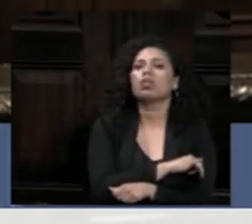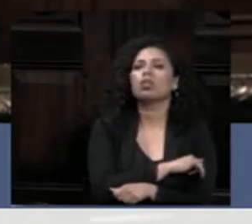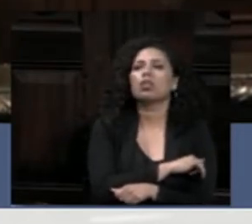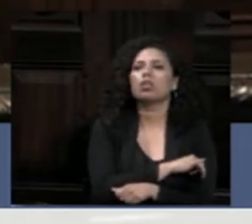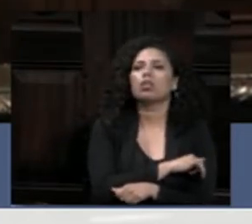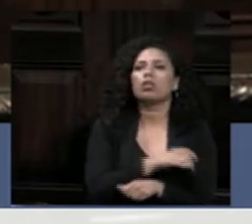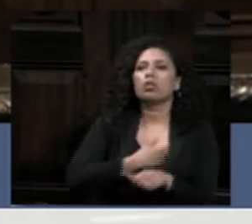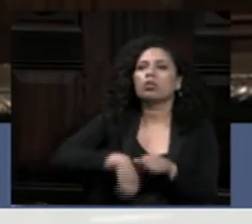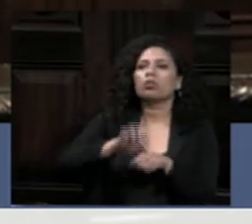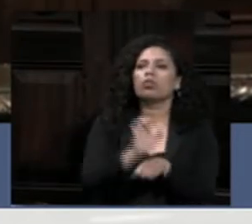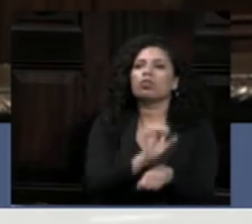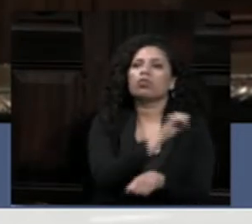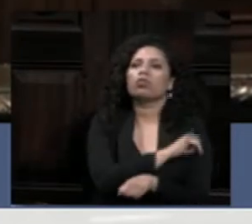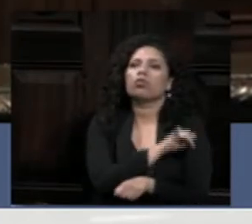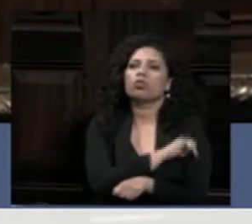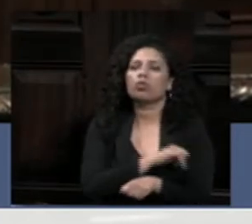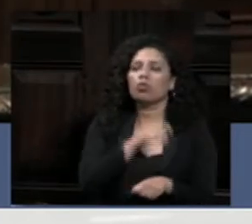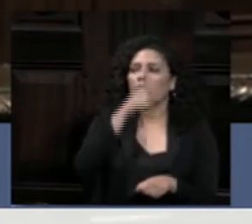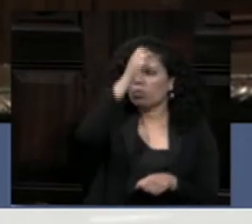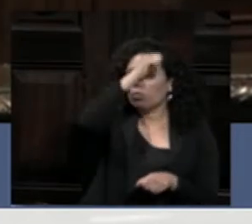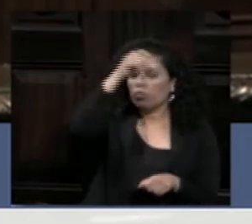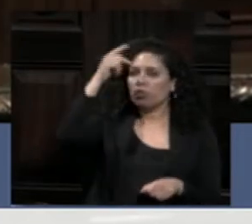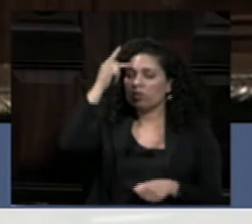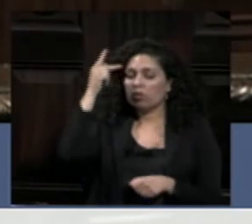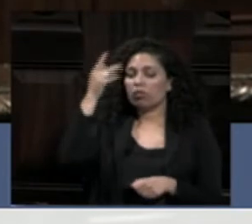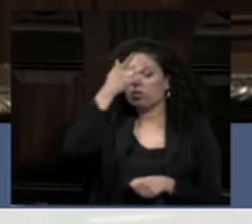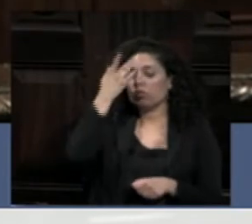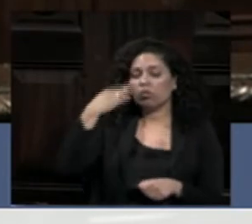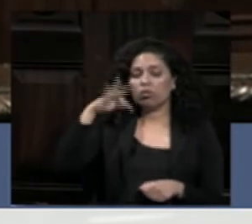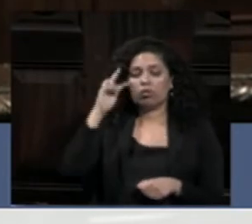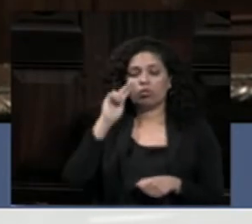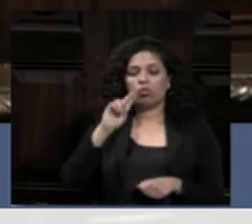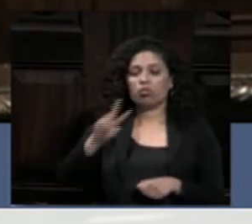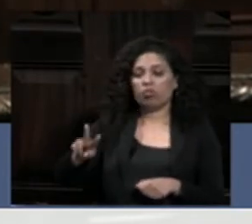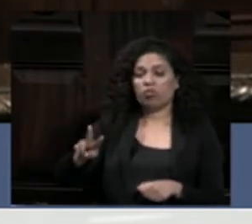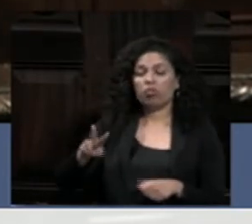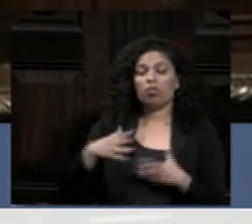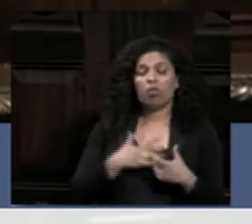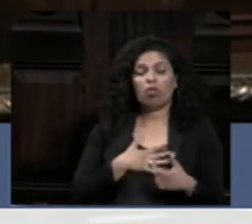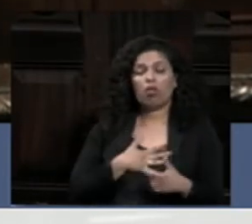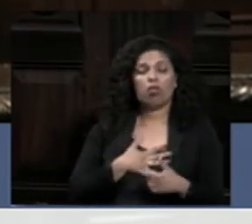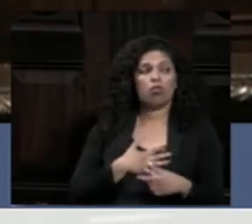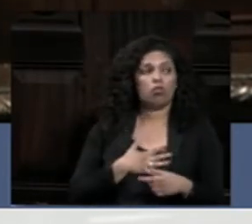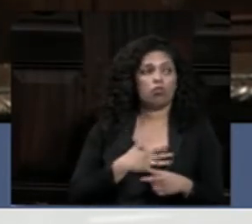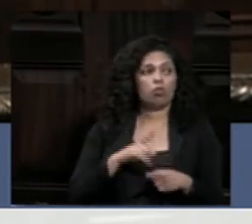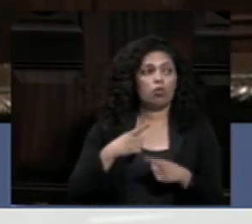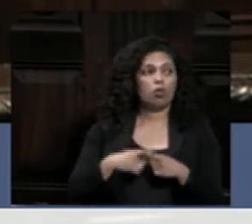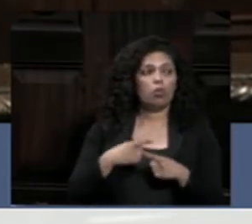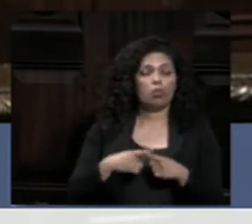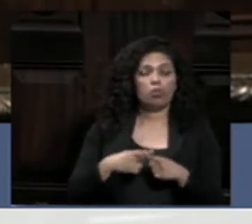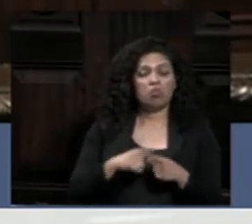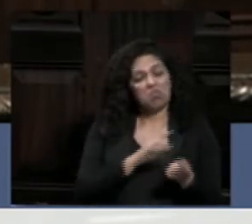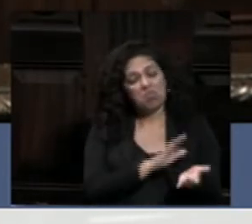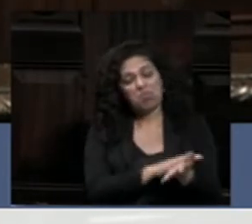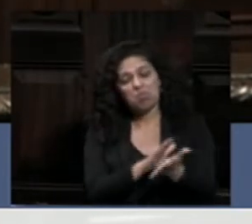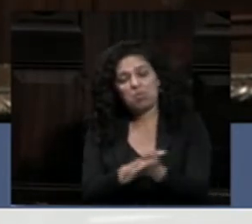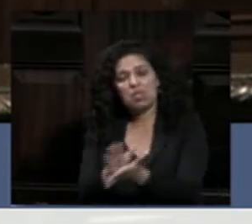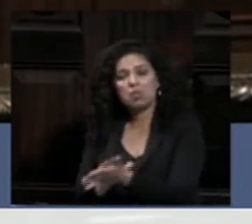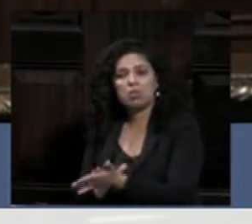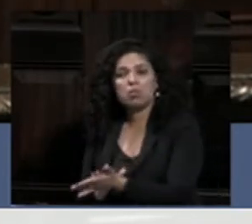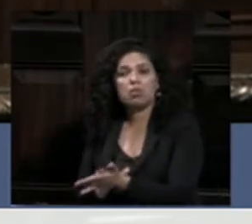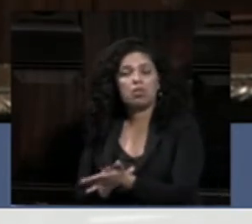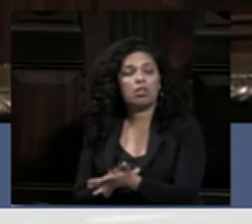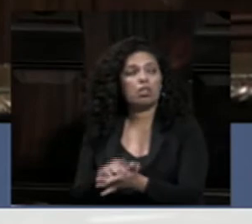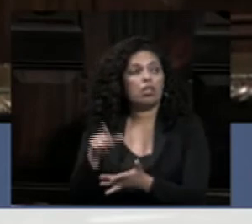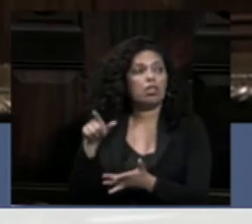aprovação popular. Mas quero fazer essa menção não num elogio vazio, mas no elogio objetivo, porque